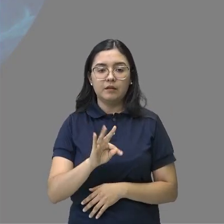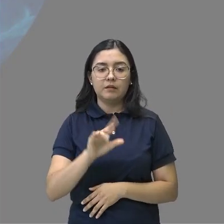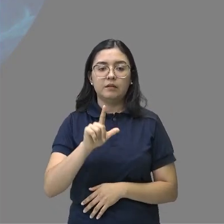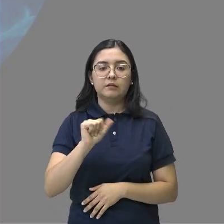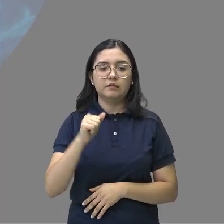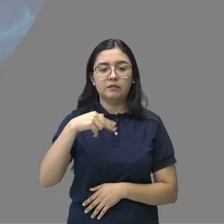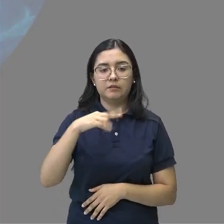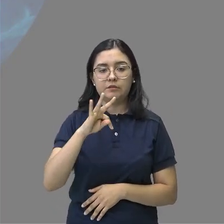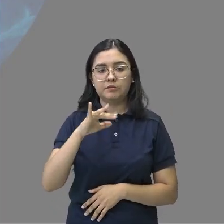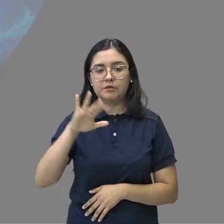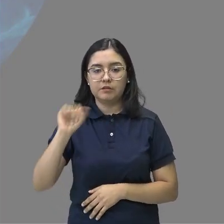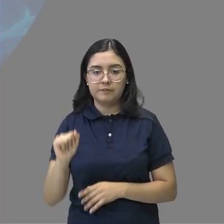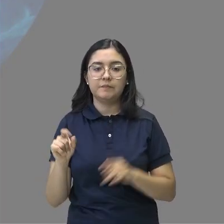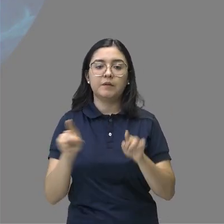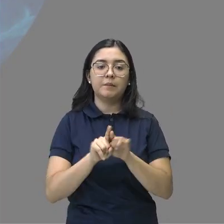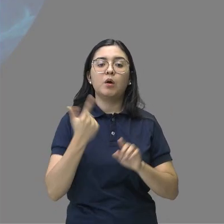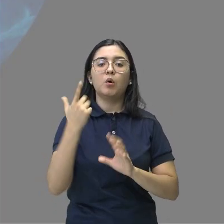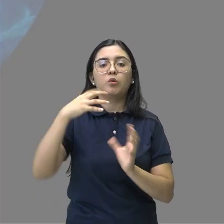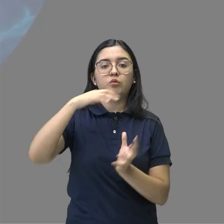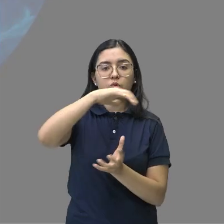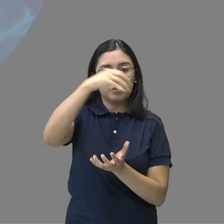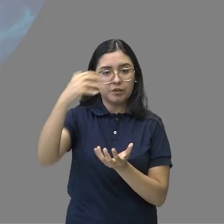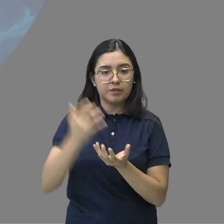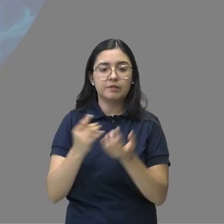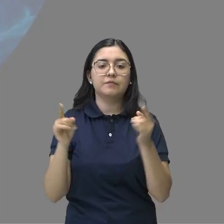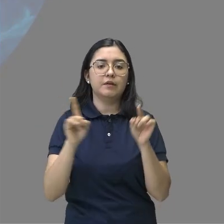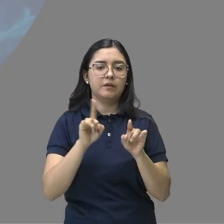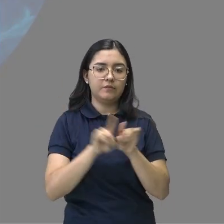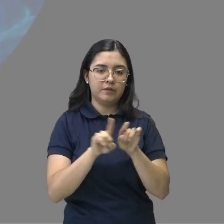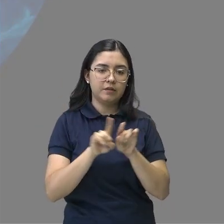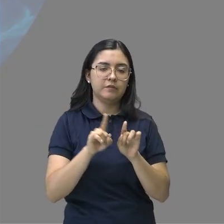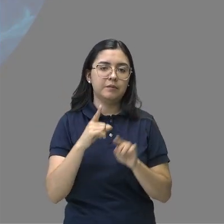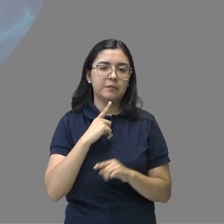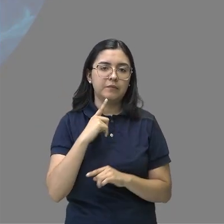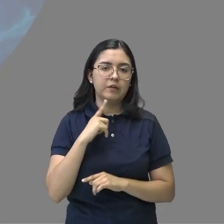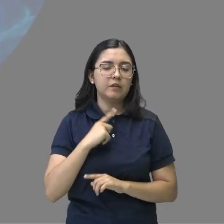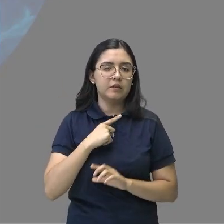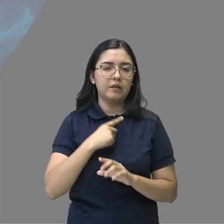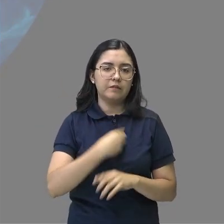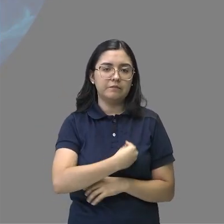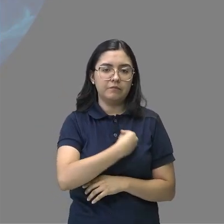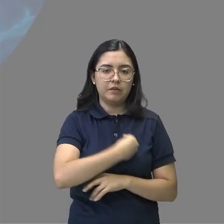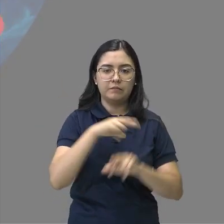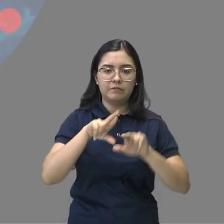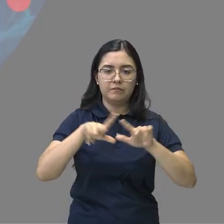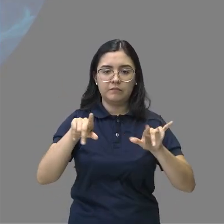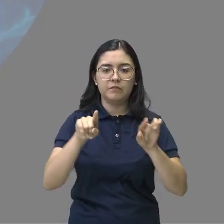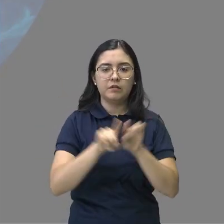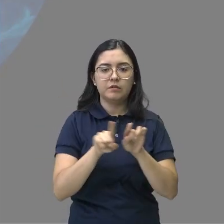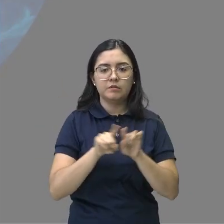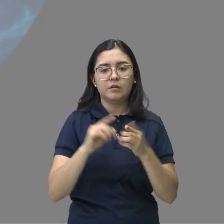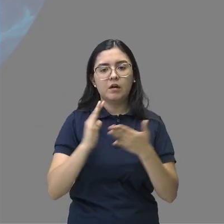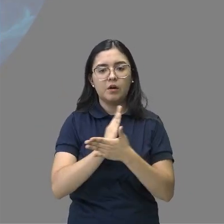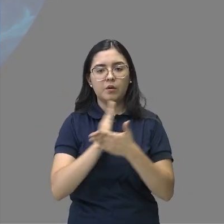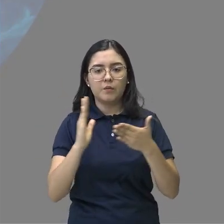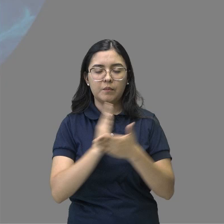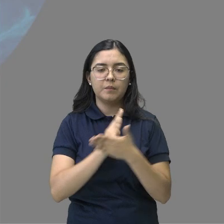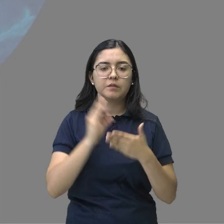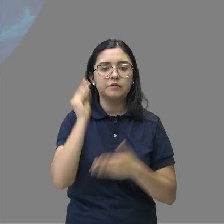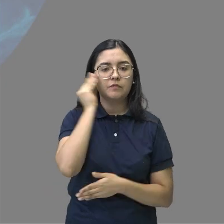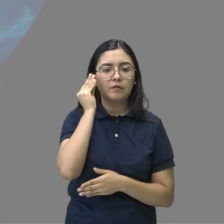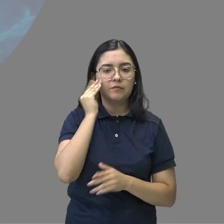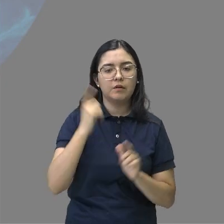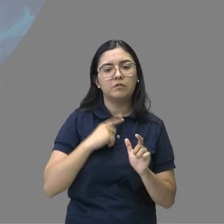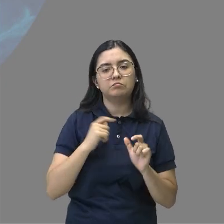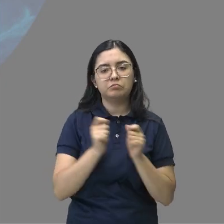vai apresentar também biodiversidade, né? Então não é só no Brasil, tá? Em algumas áreas a gente vai ver esse